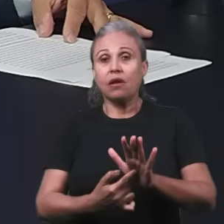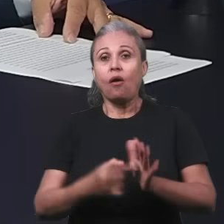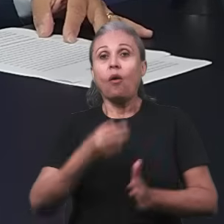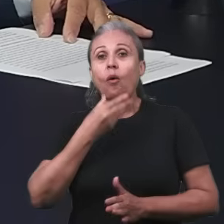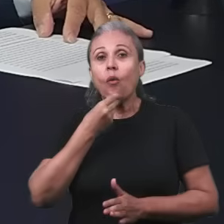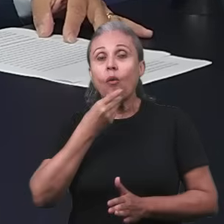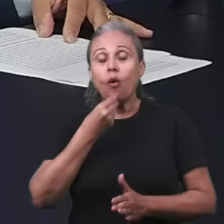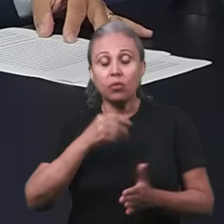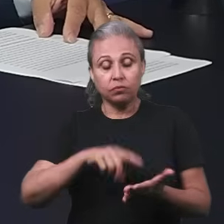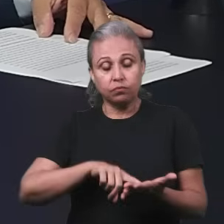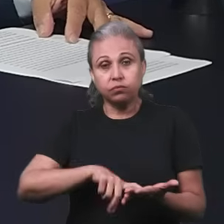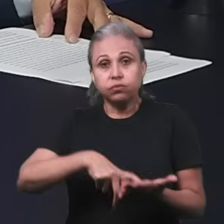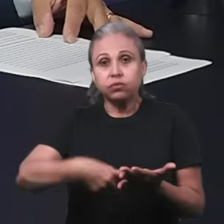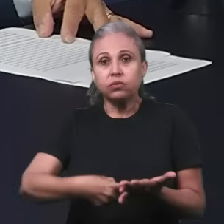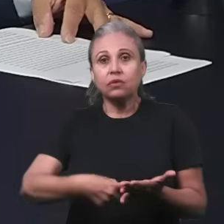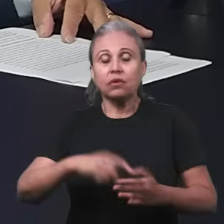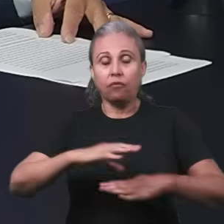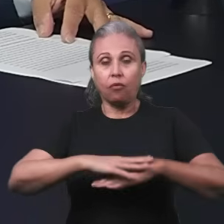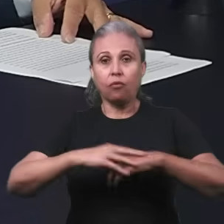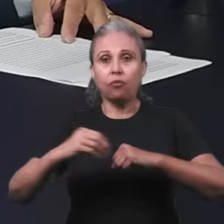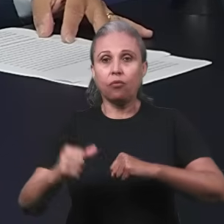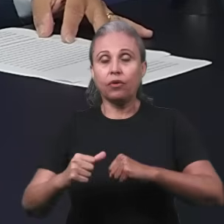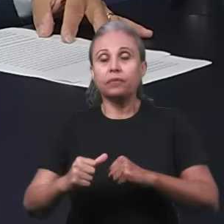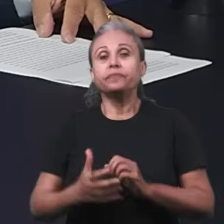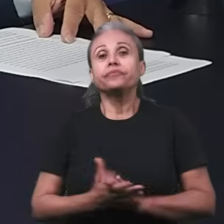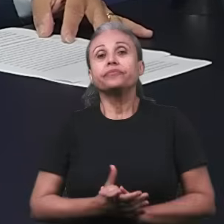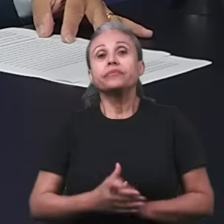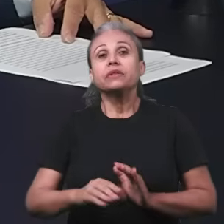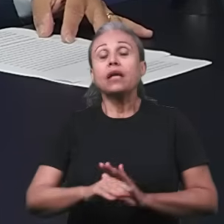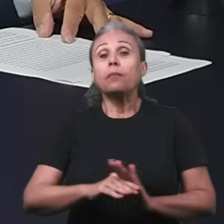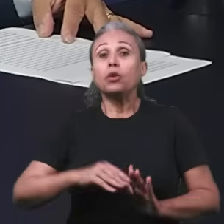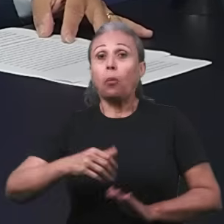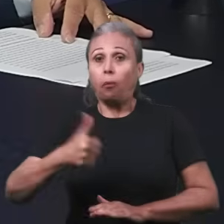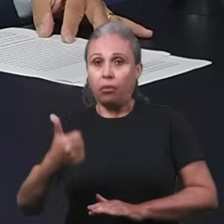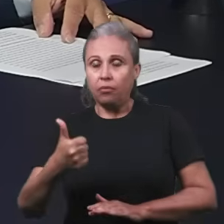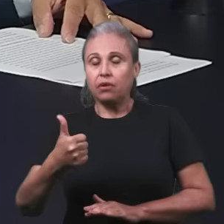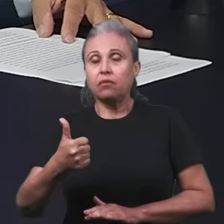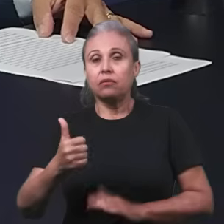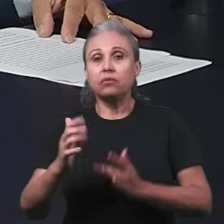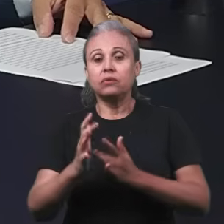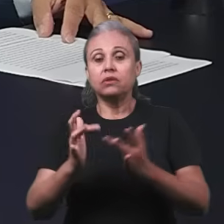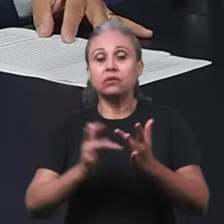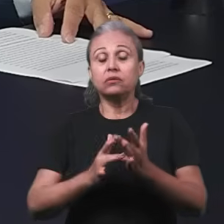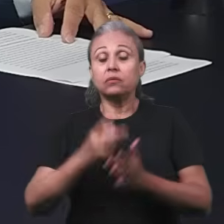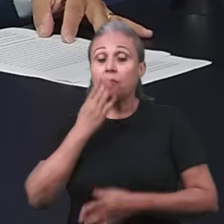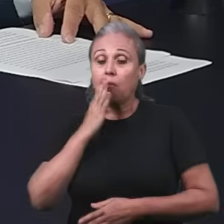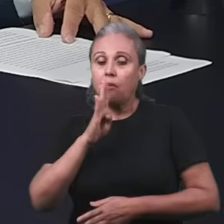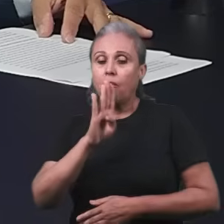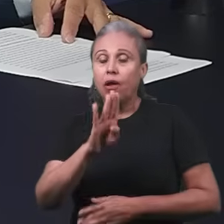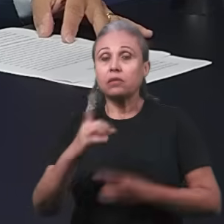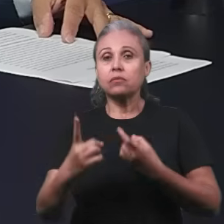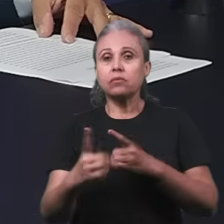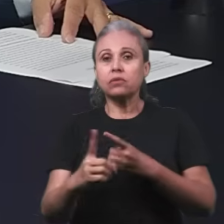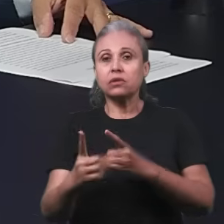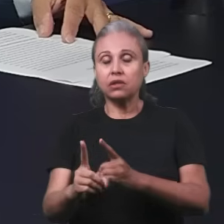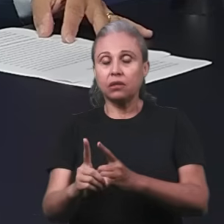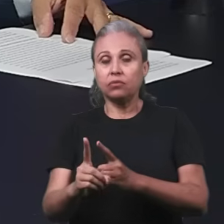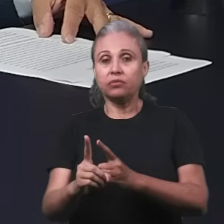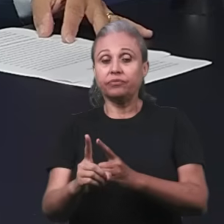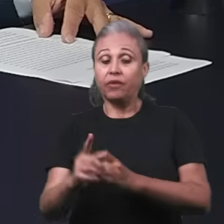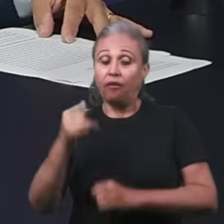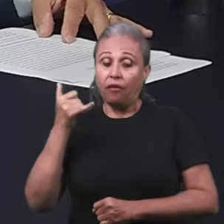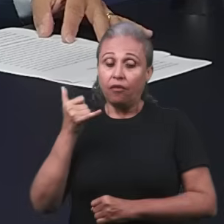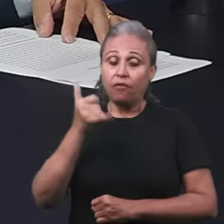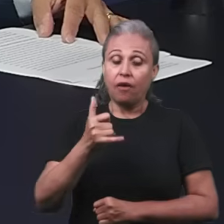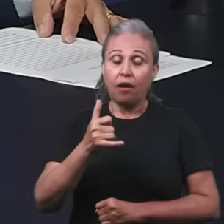que no primeiro capítulo de Atos, Jesus faz uma promessa para os discípulos, que eles deviam ficar em Jerusalém